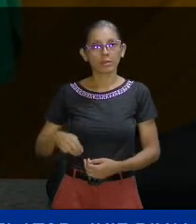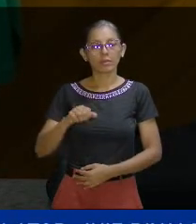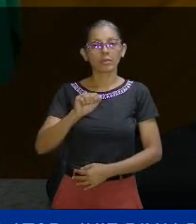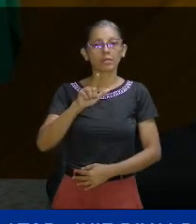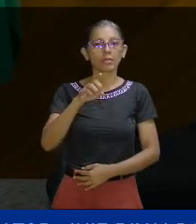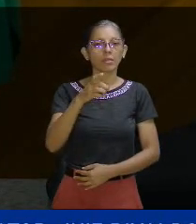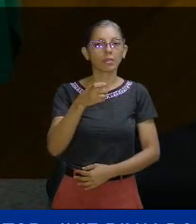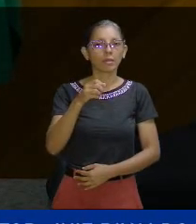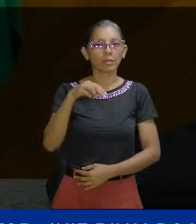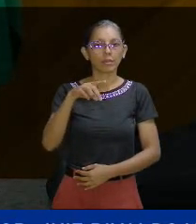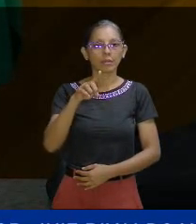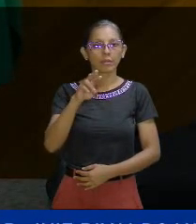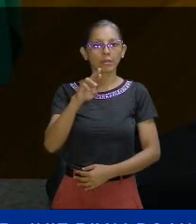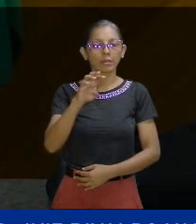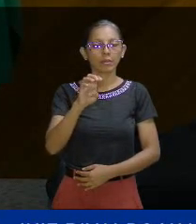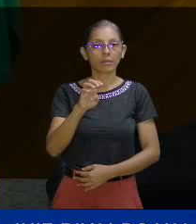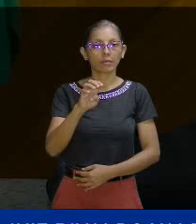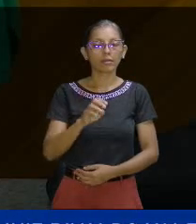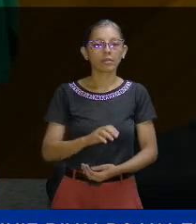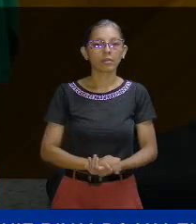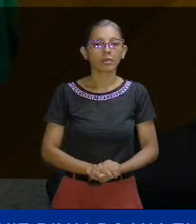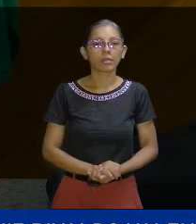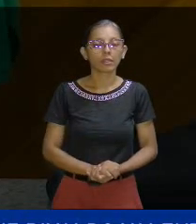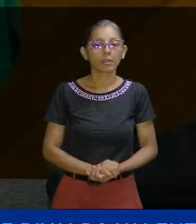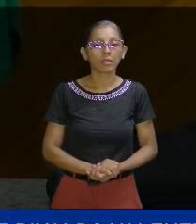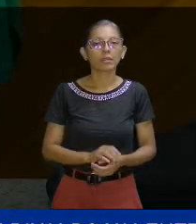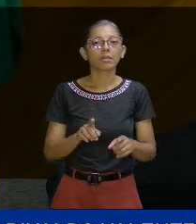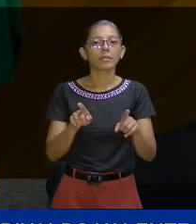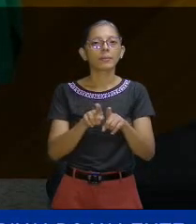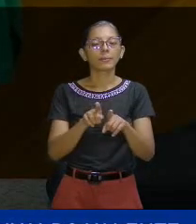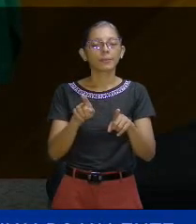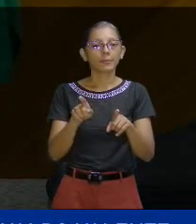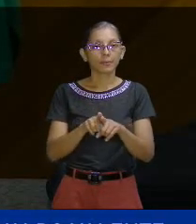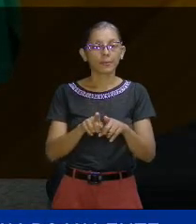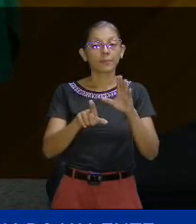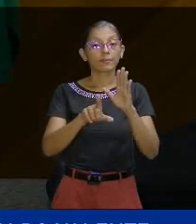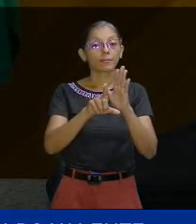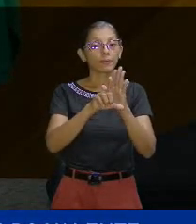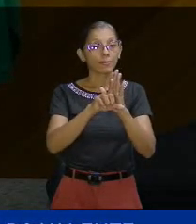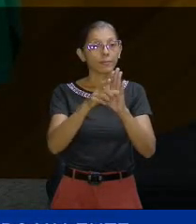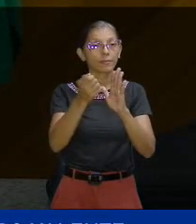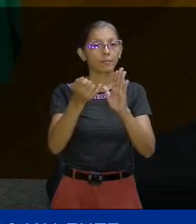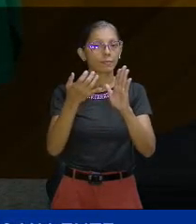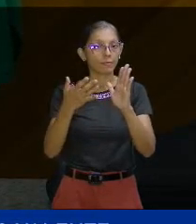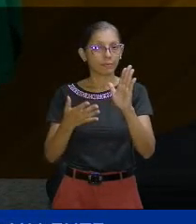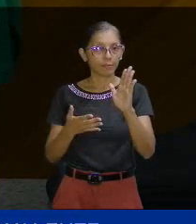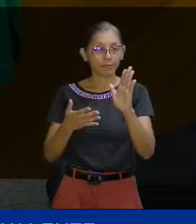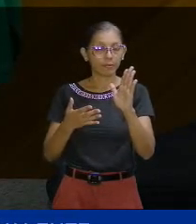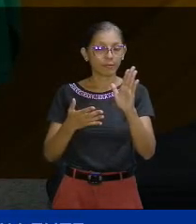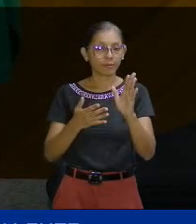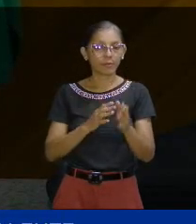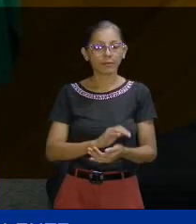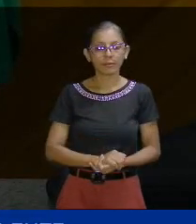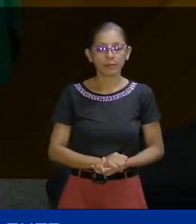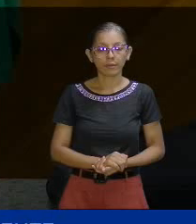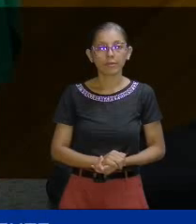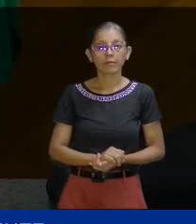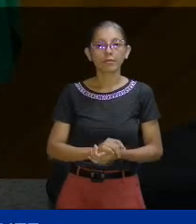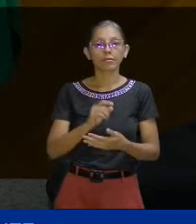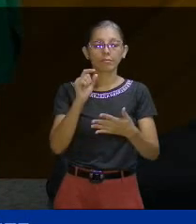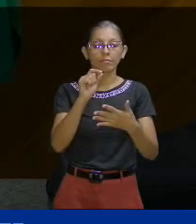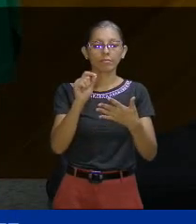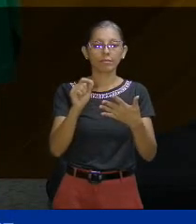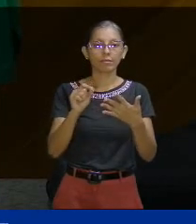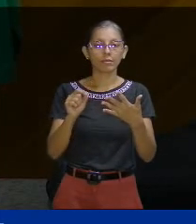de 2021. Além disso, a norma confere ao juiz margem de discricionariedade para, com